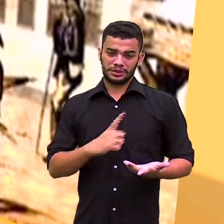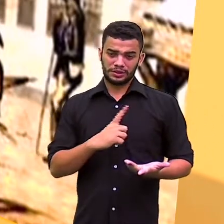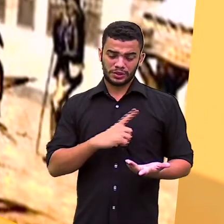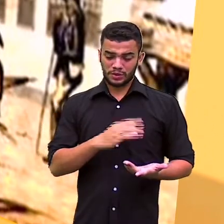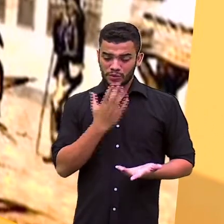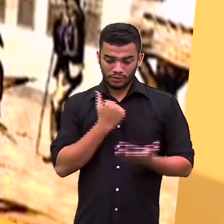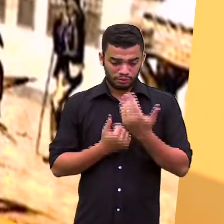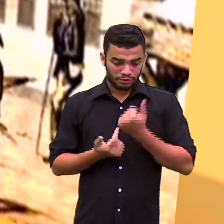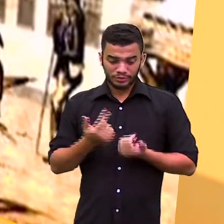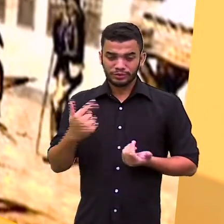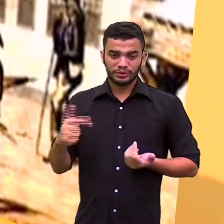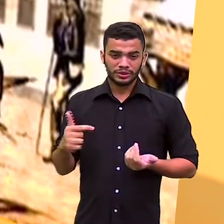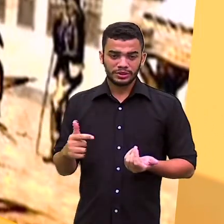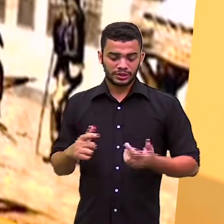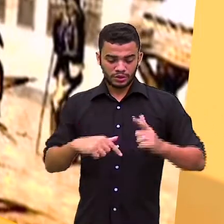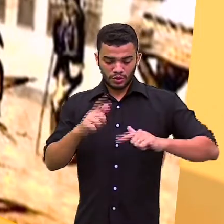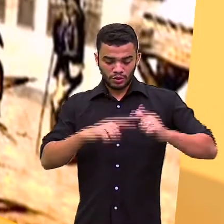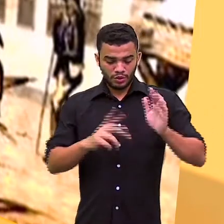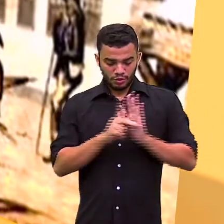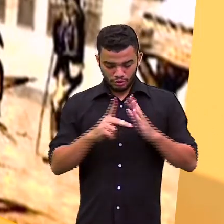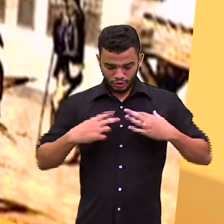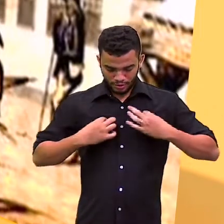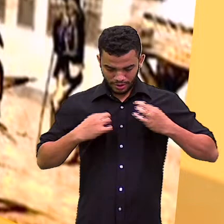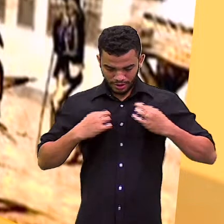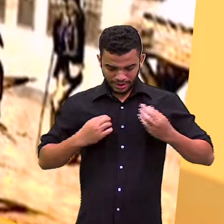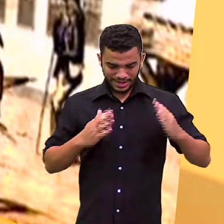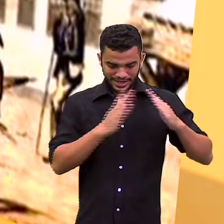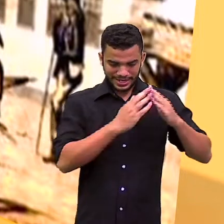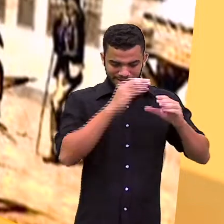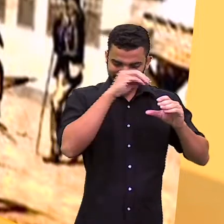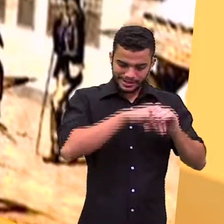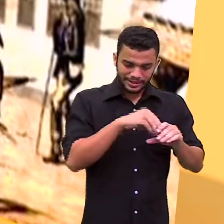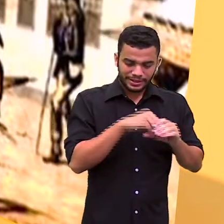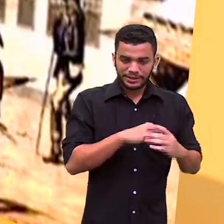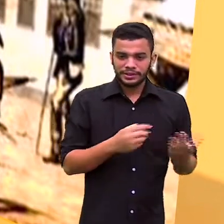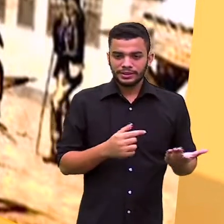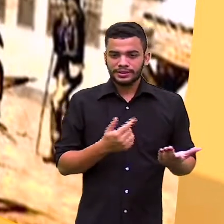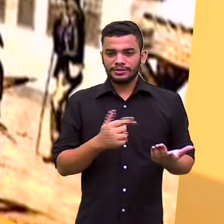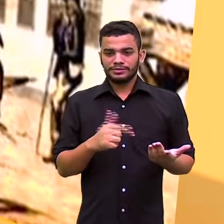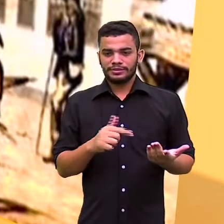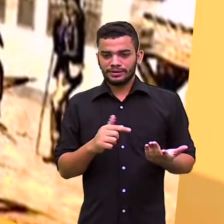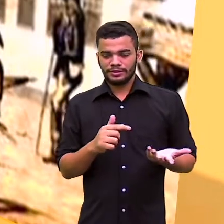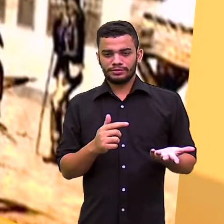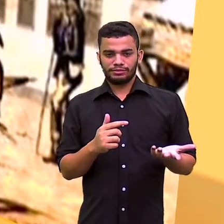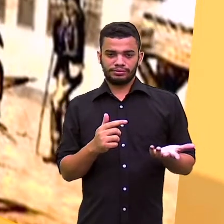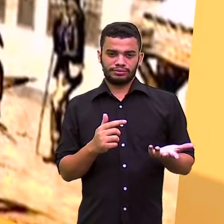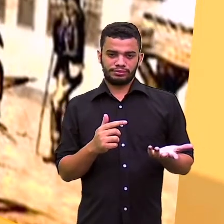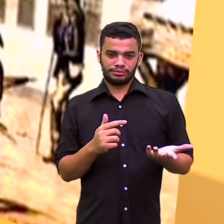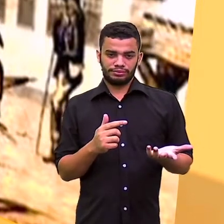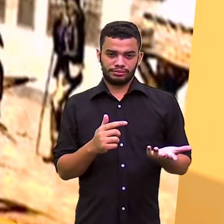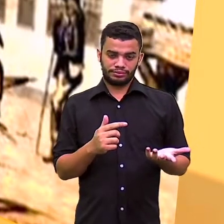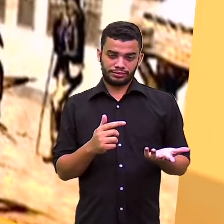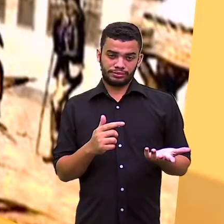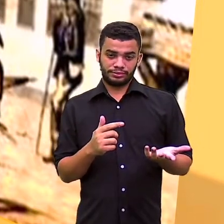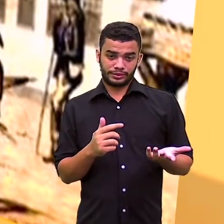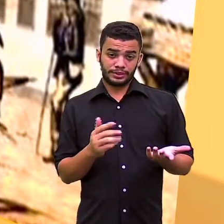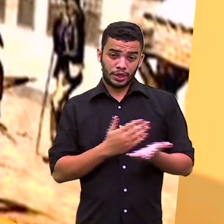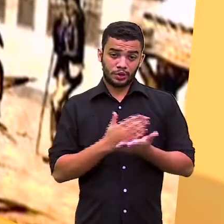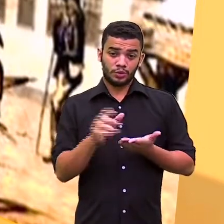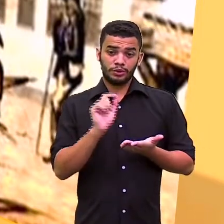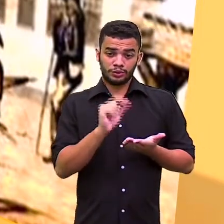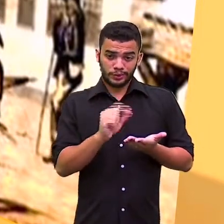utensílios domésticos e demais produtos consumidos pela população impulsionou o surgimento de novas